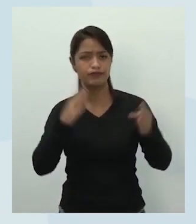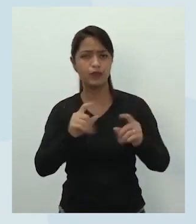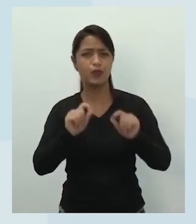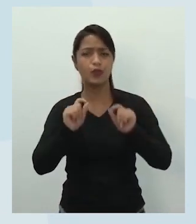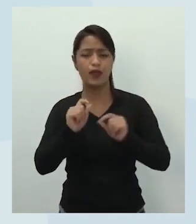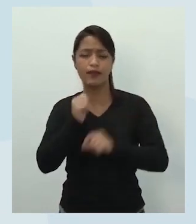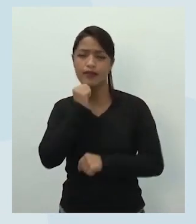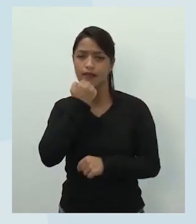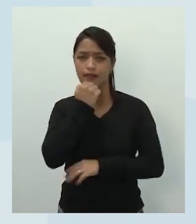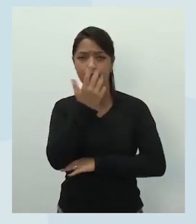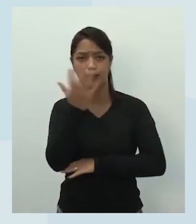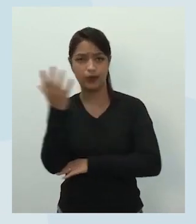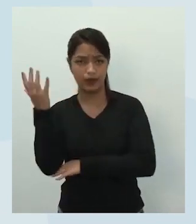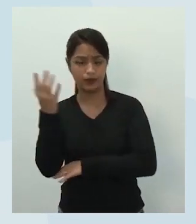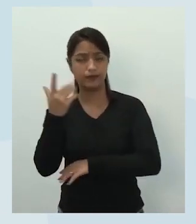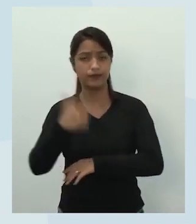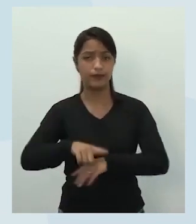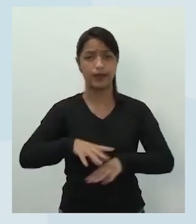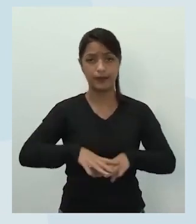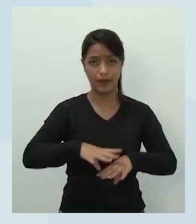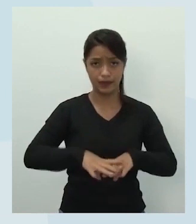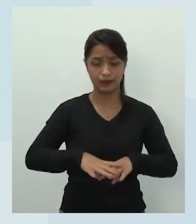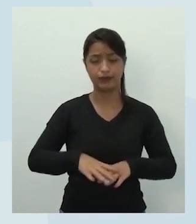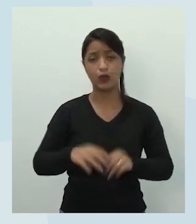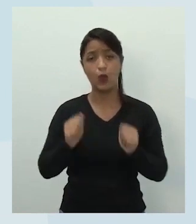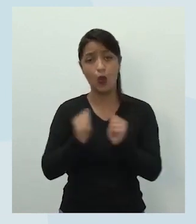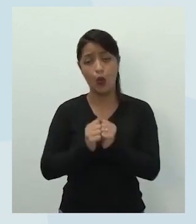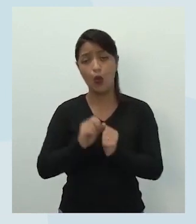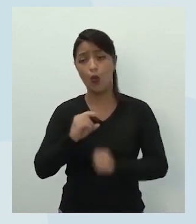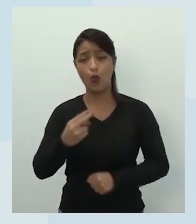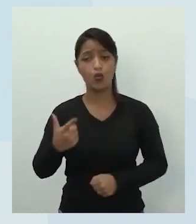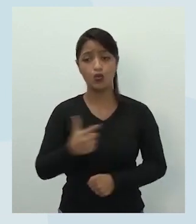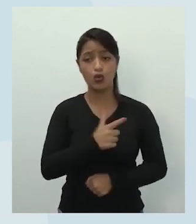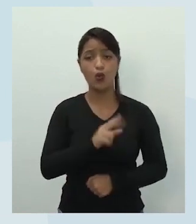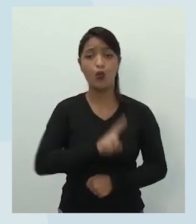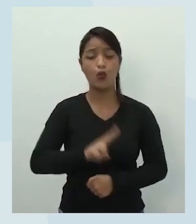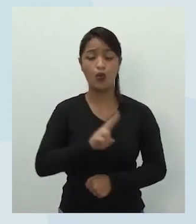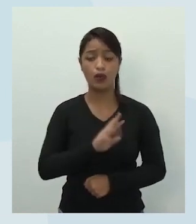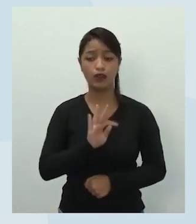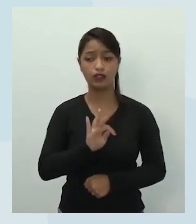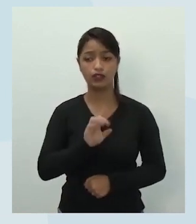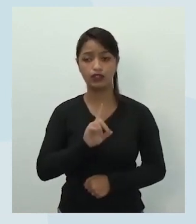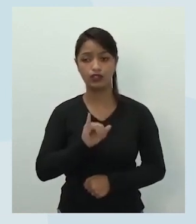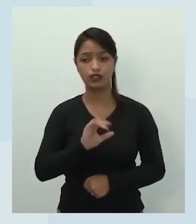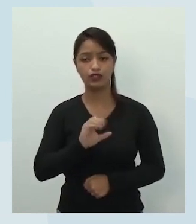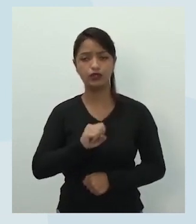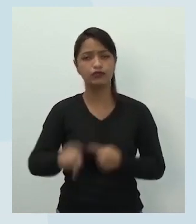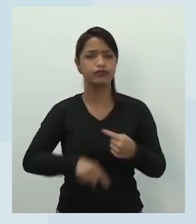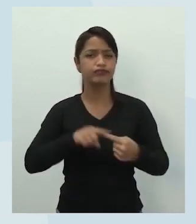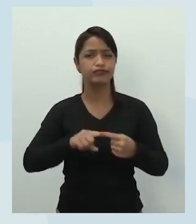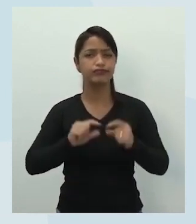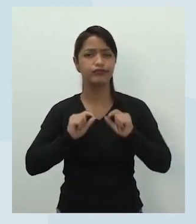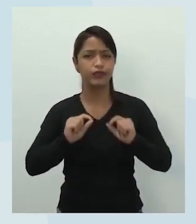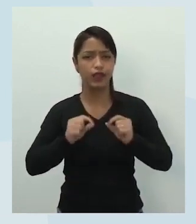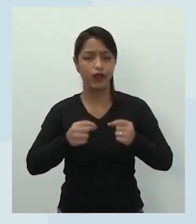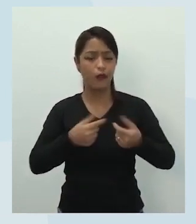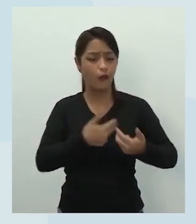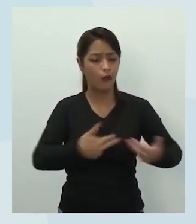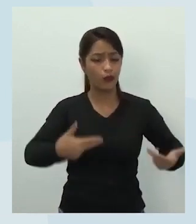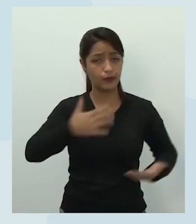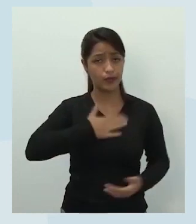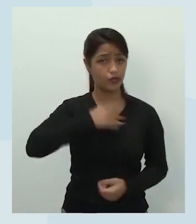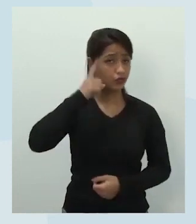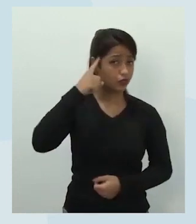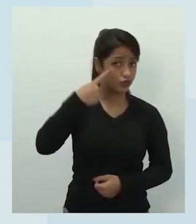e matemática, com ou sem o uso das TDICs, com a finalidade de envolver elementos do cotidiano